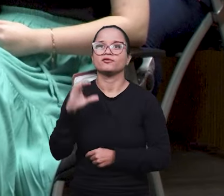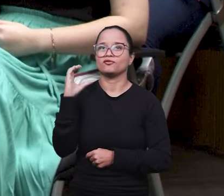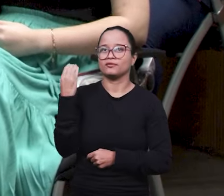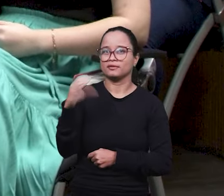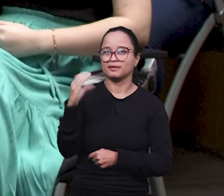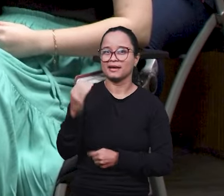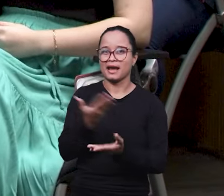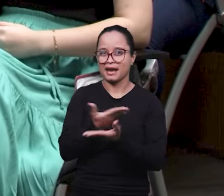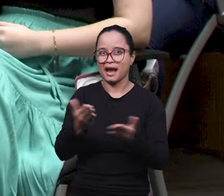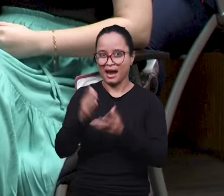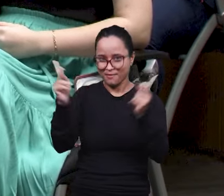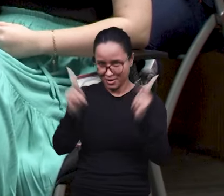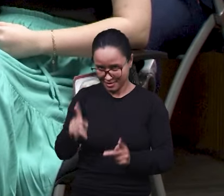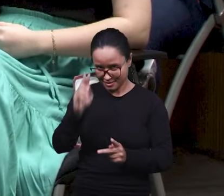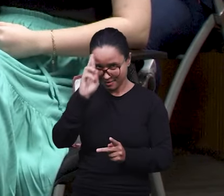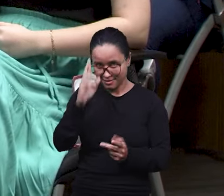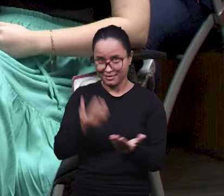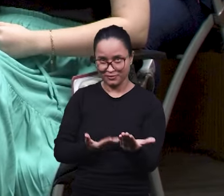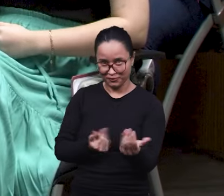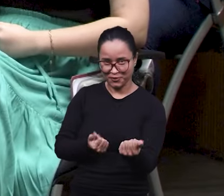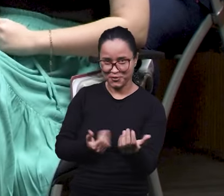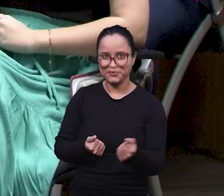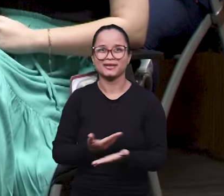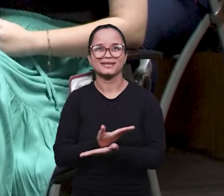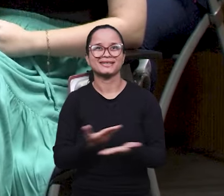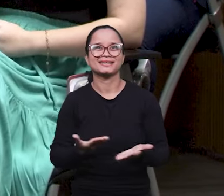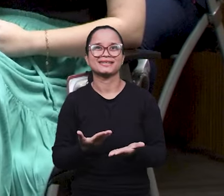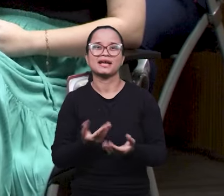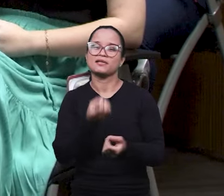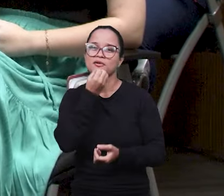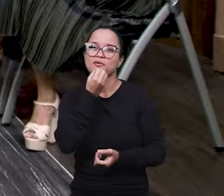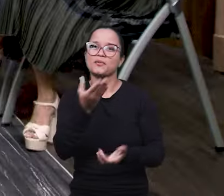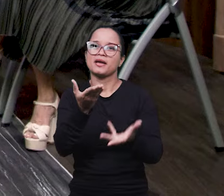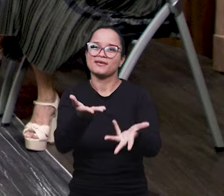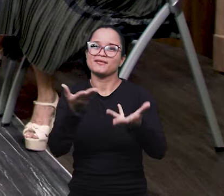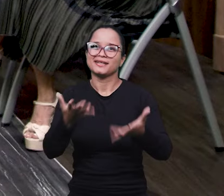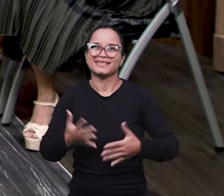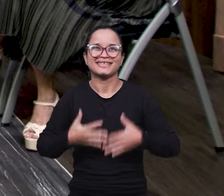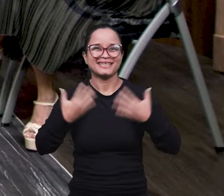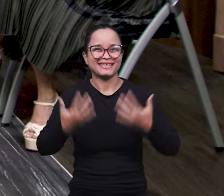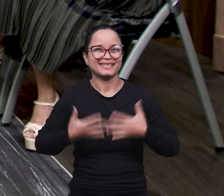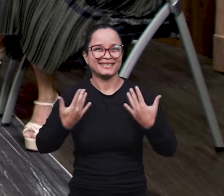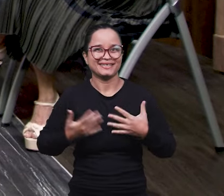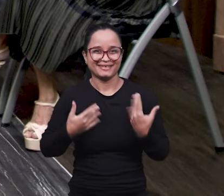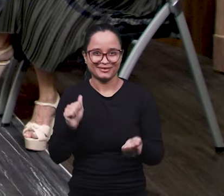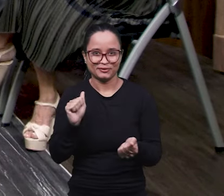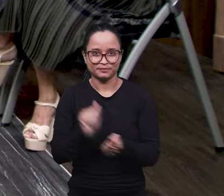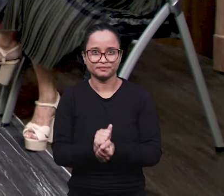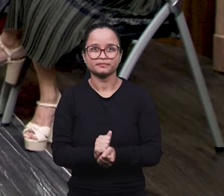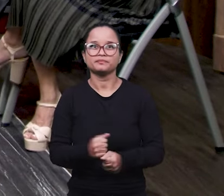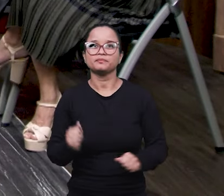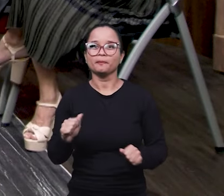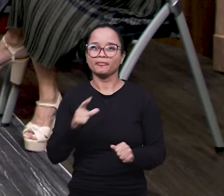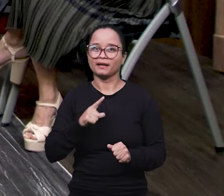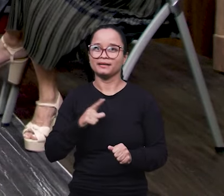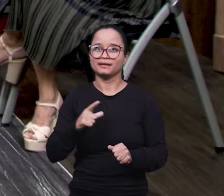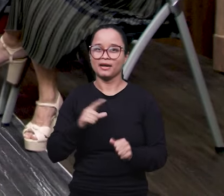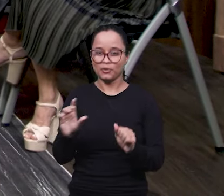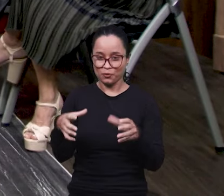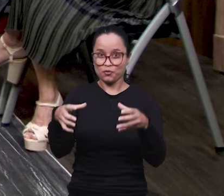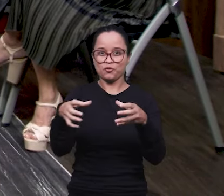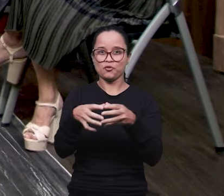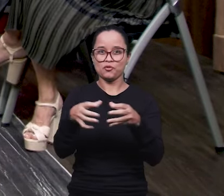paz do Senhor jovens sejam muito bem-vindos uma alegria ter agora uma composição com auditório